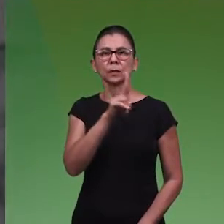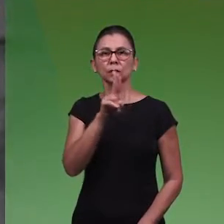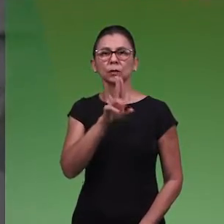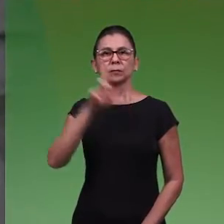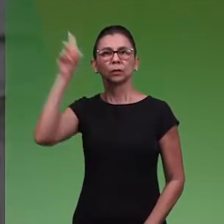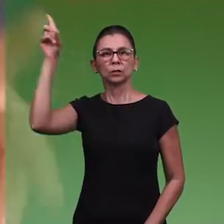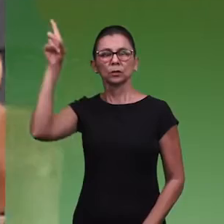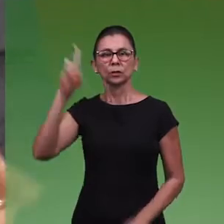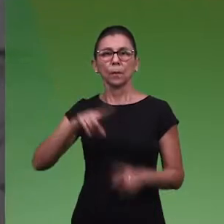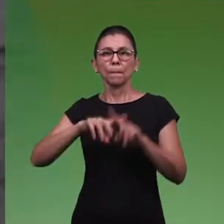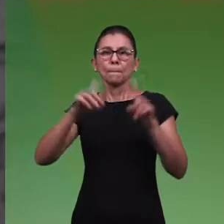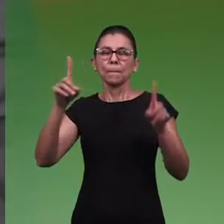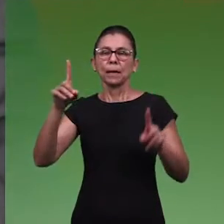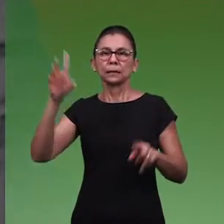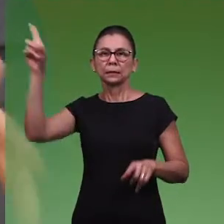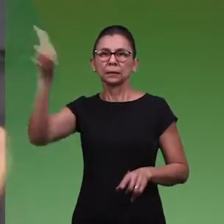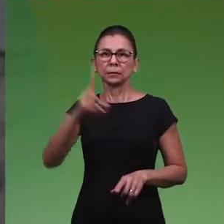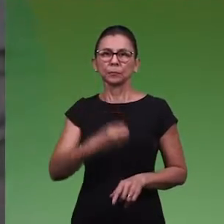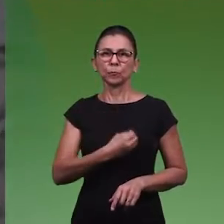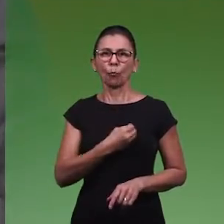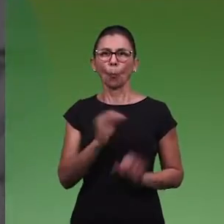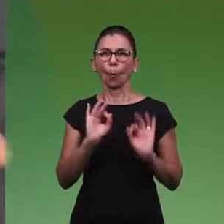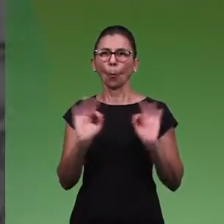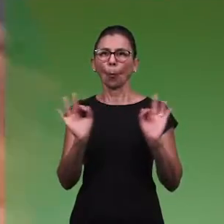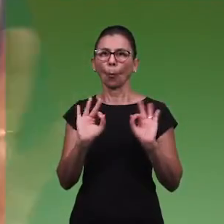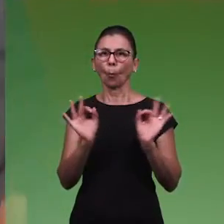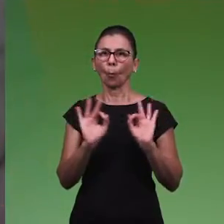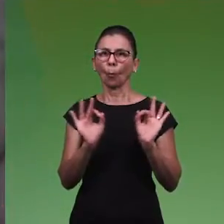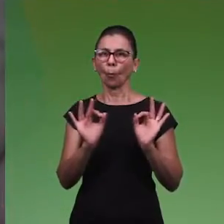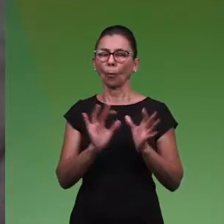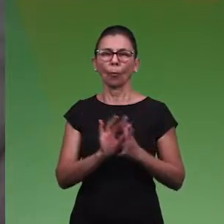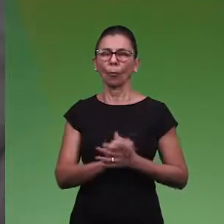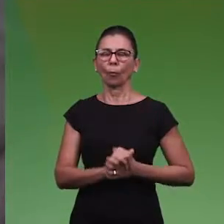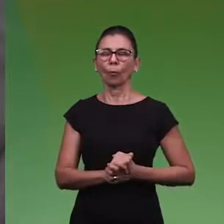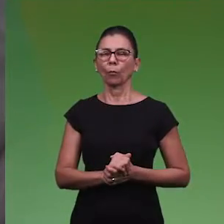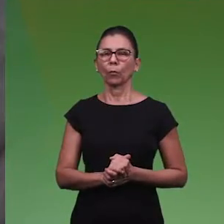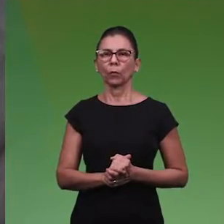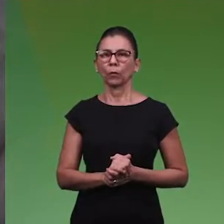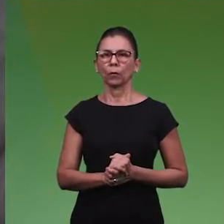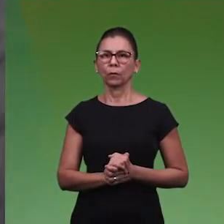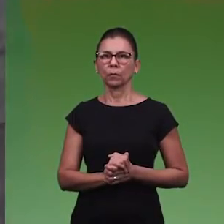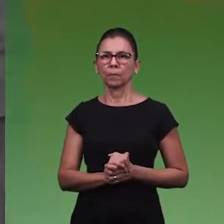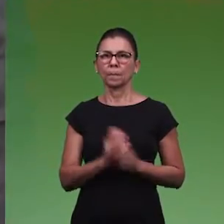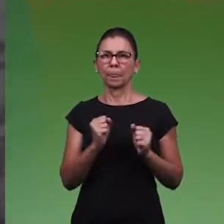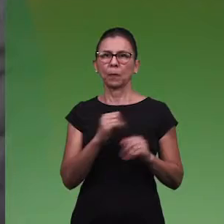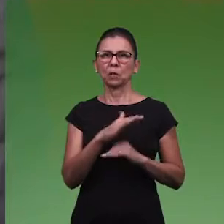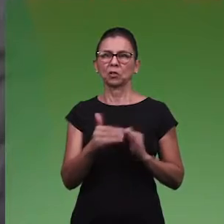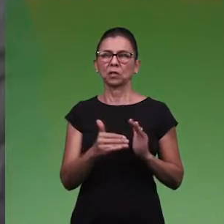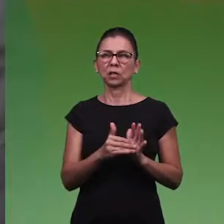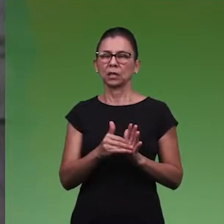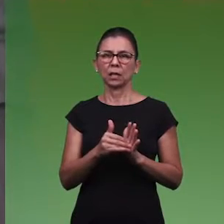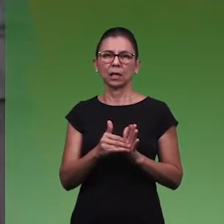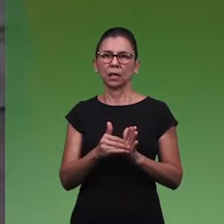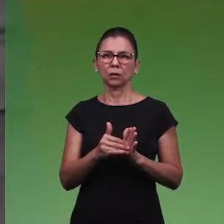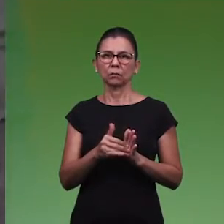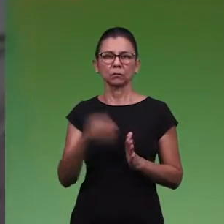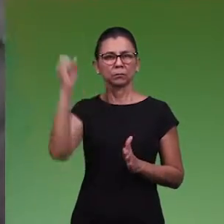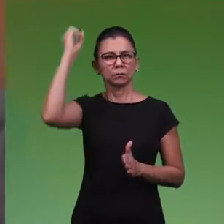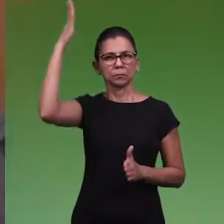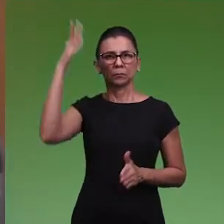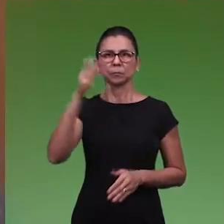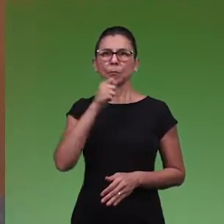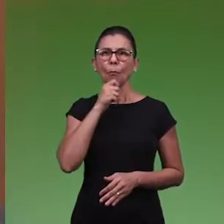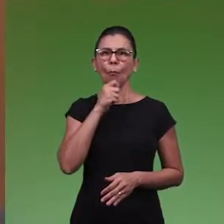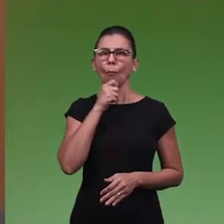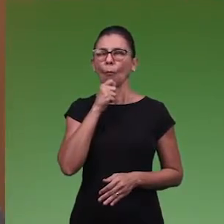Onde ali se tudo pode, tá certo? Não se obedece a Deus, não tem